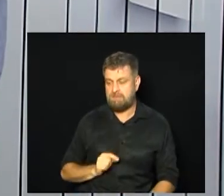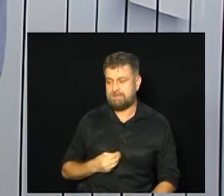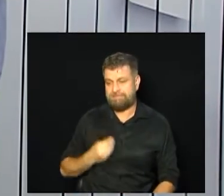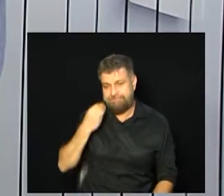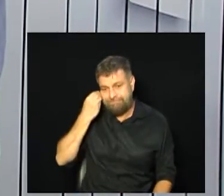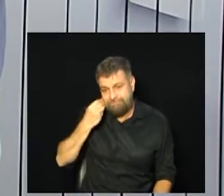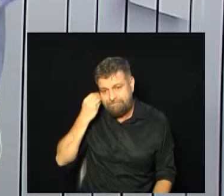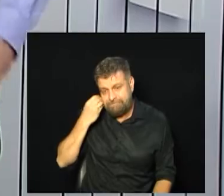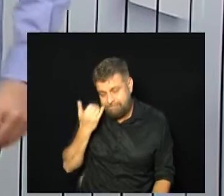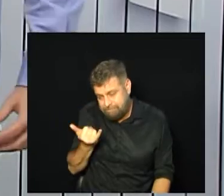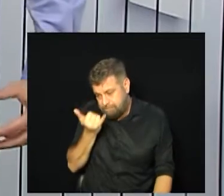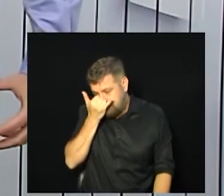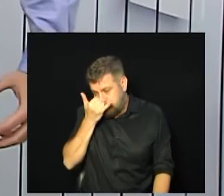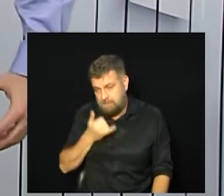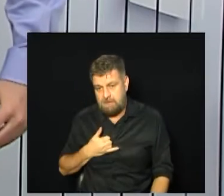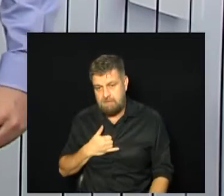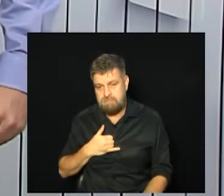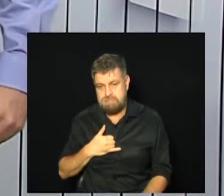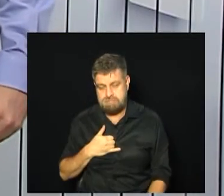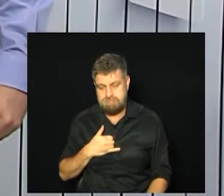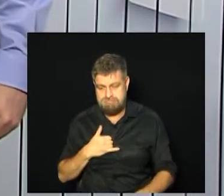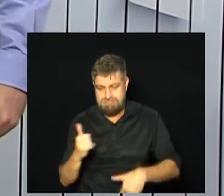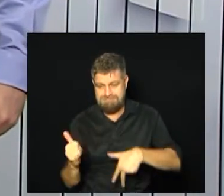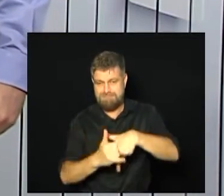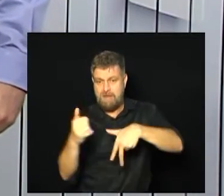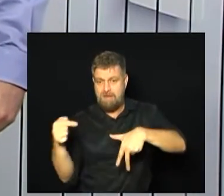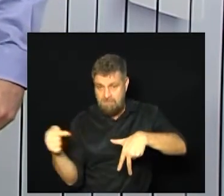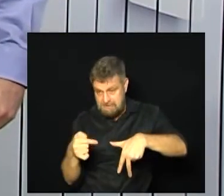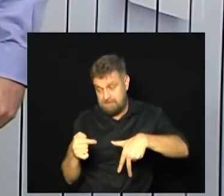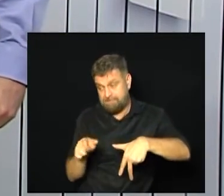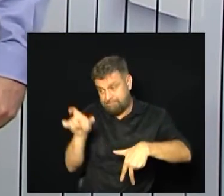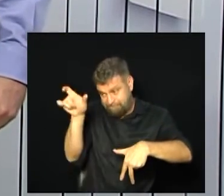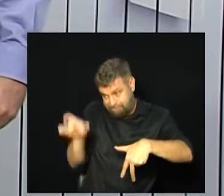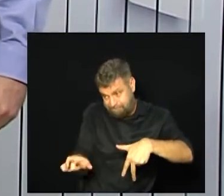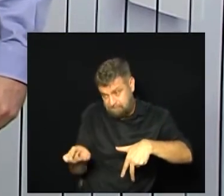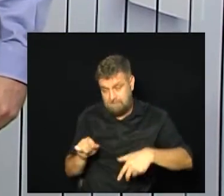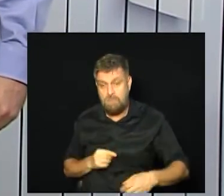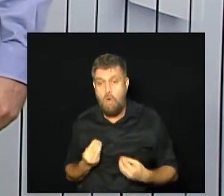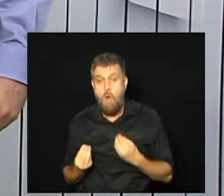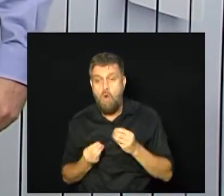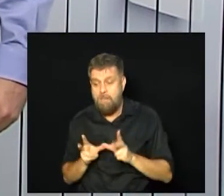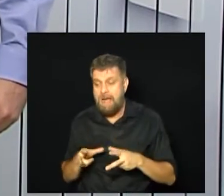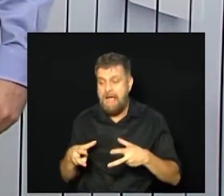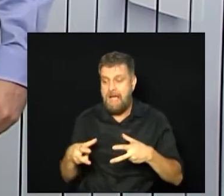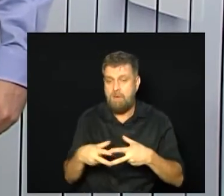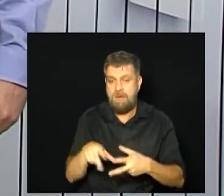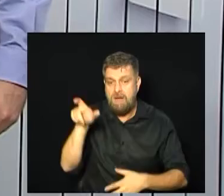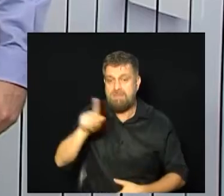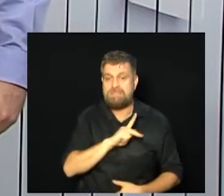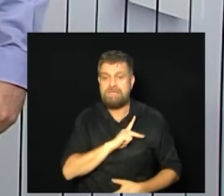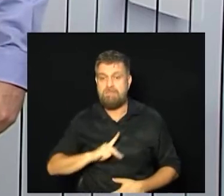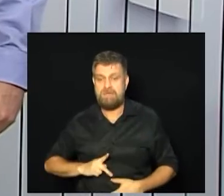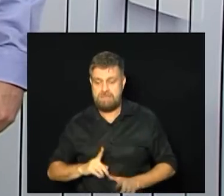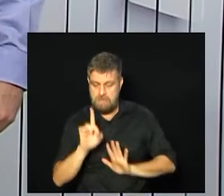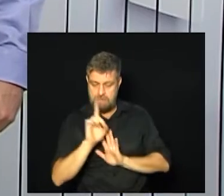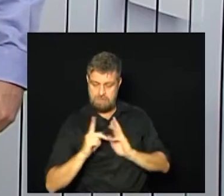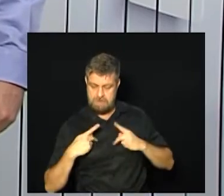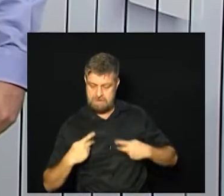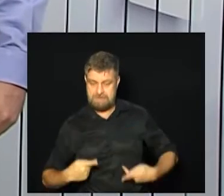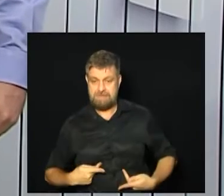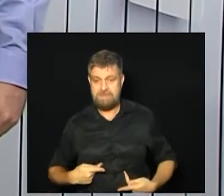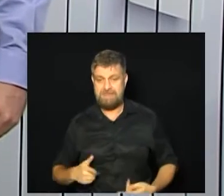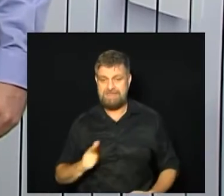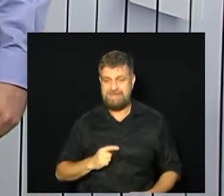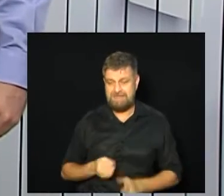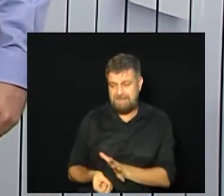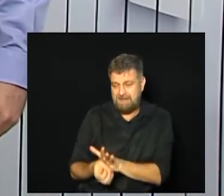essa situação. Agora, como a comissão, enquanto Câmara, enquanto presidente da comissão também,